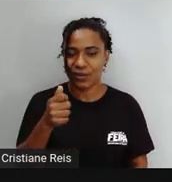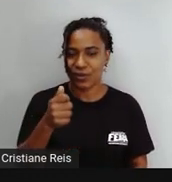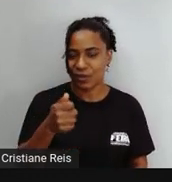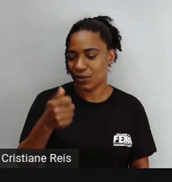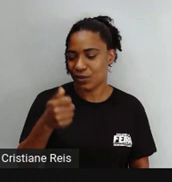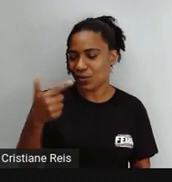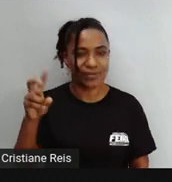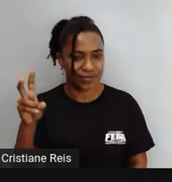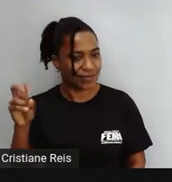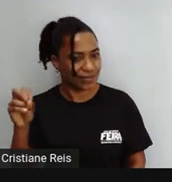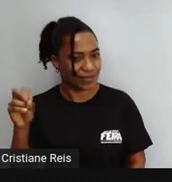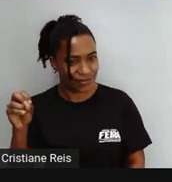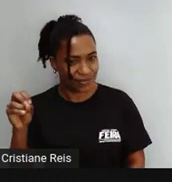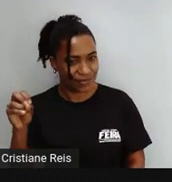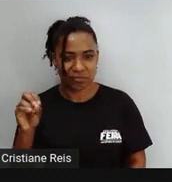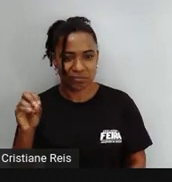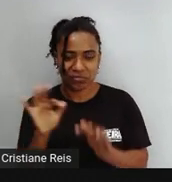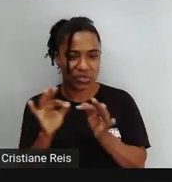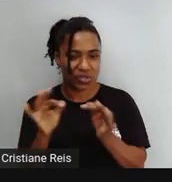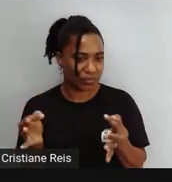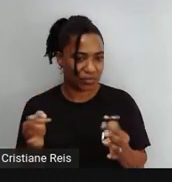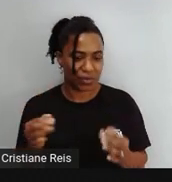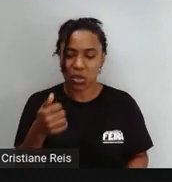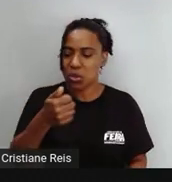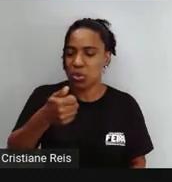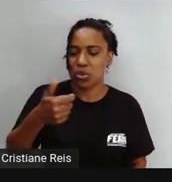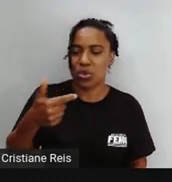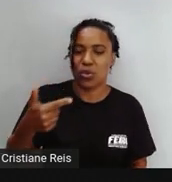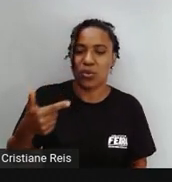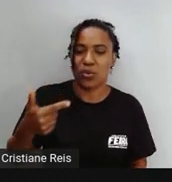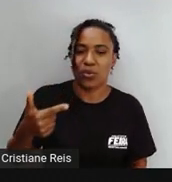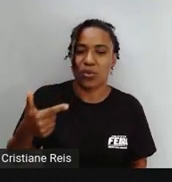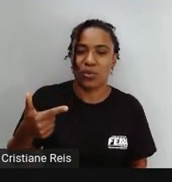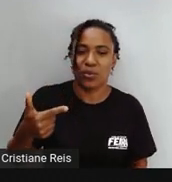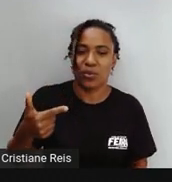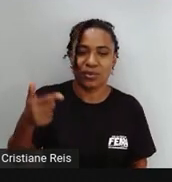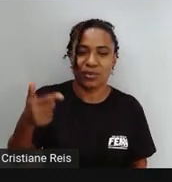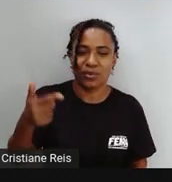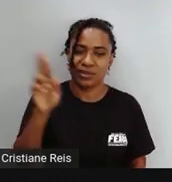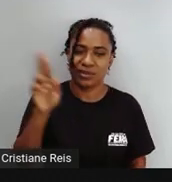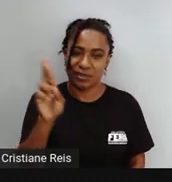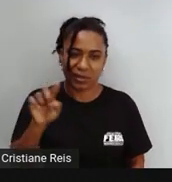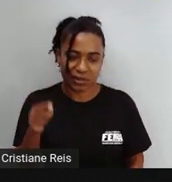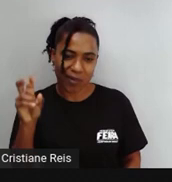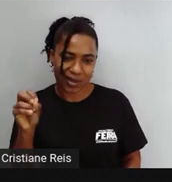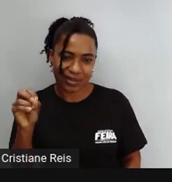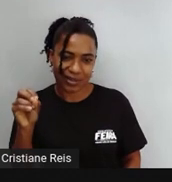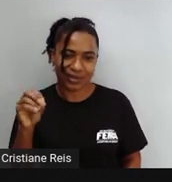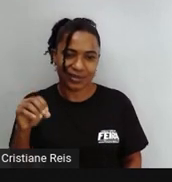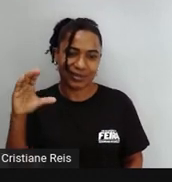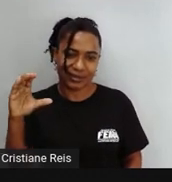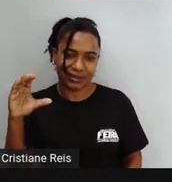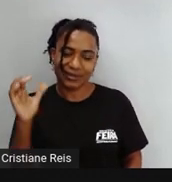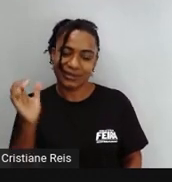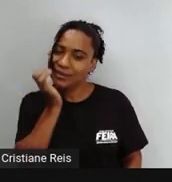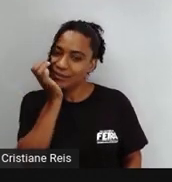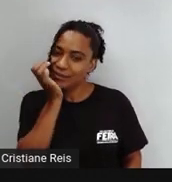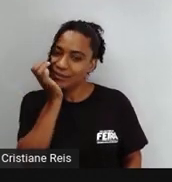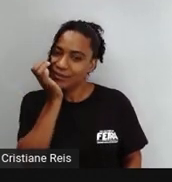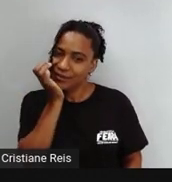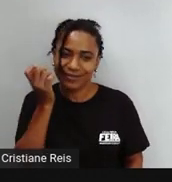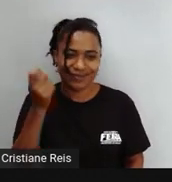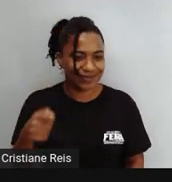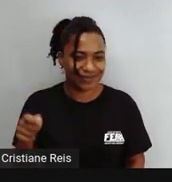R$12,50. Então, no falar informal, no nosso dia a dia, não é obrigatório utilizar as